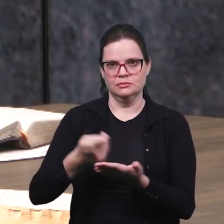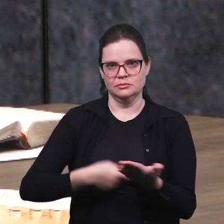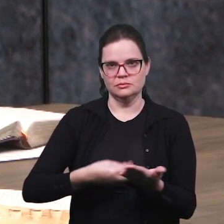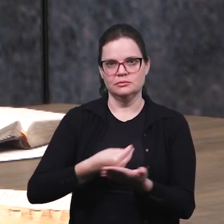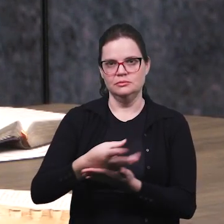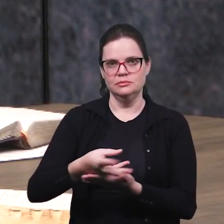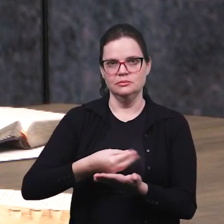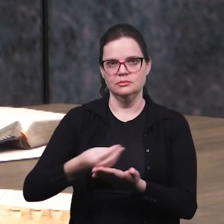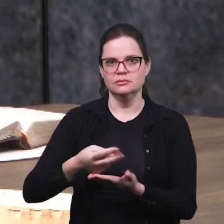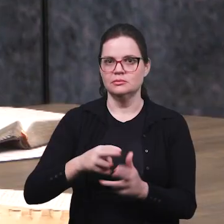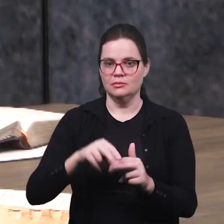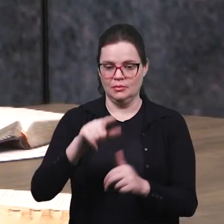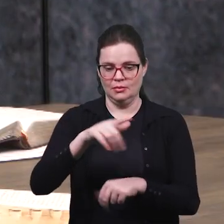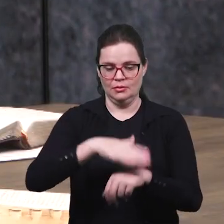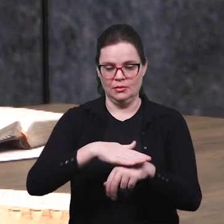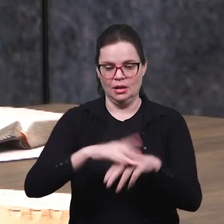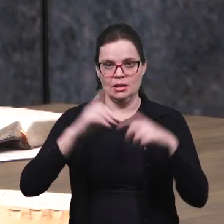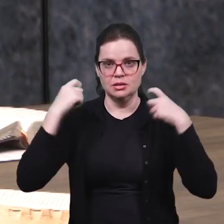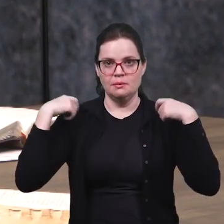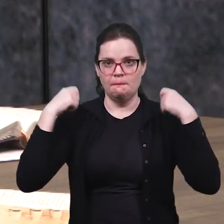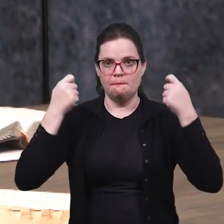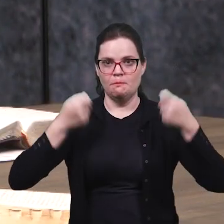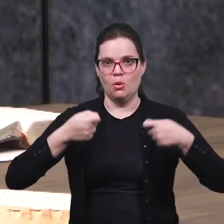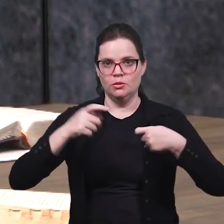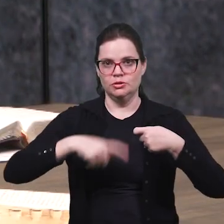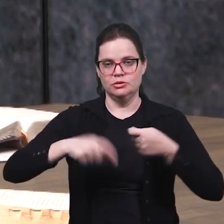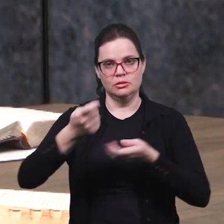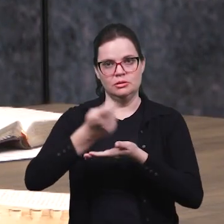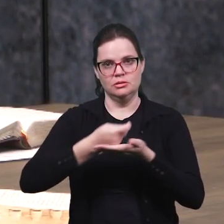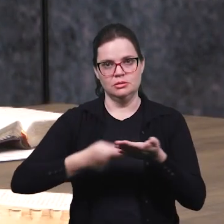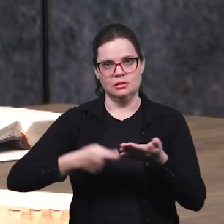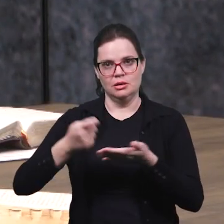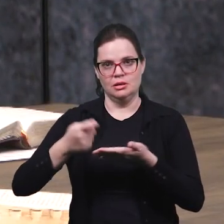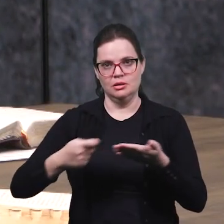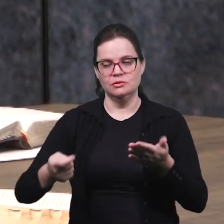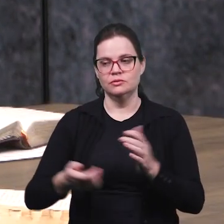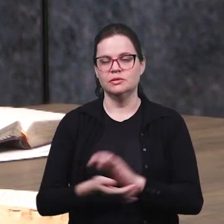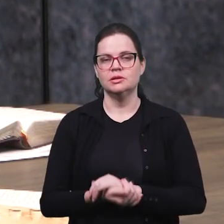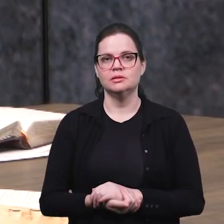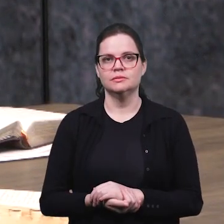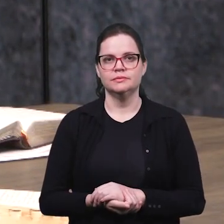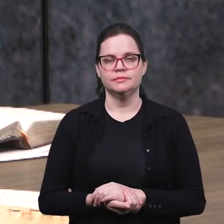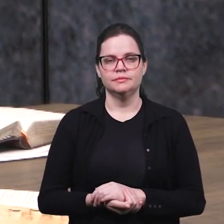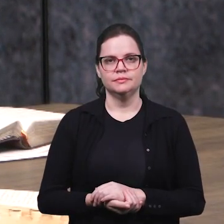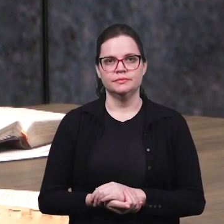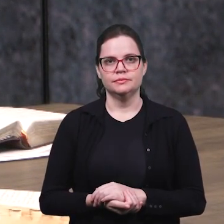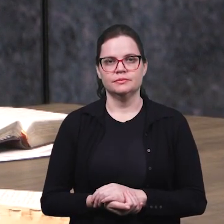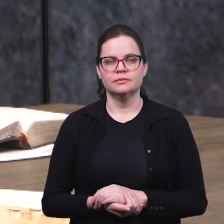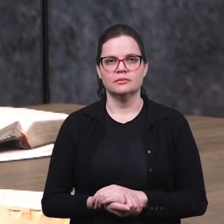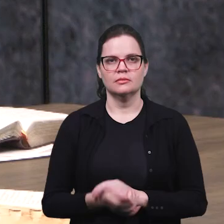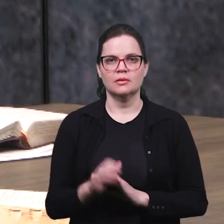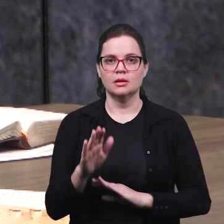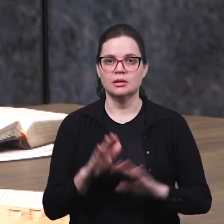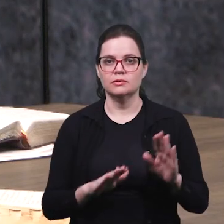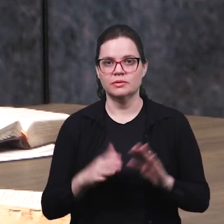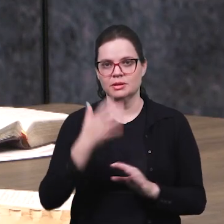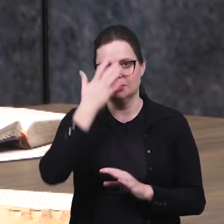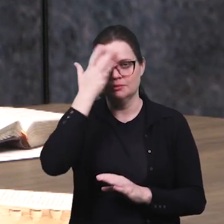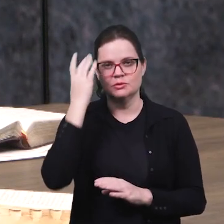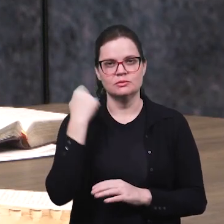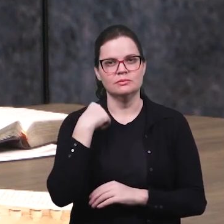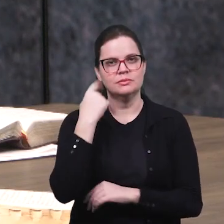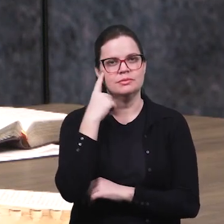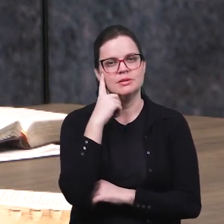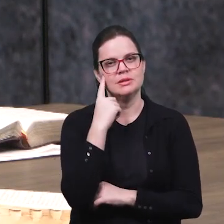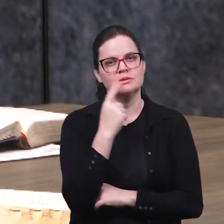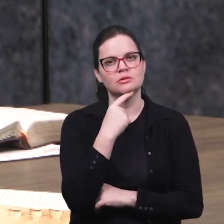longo do tempo? Foi por meio desses monges copistas. E é comum as pessoas, às vezes, levantar aquela dúvida,